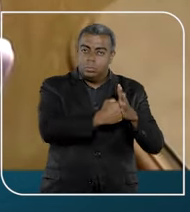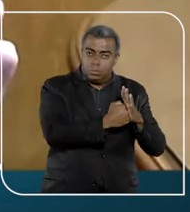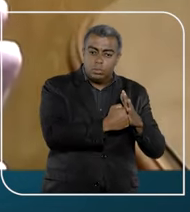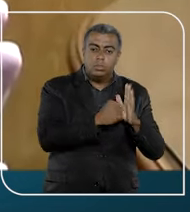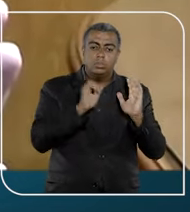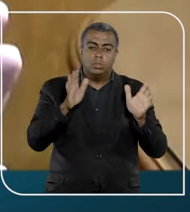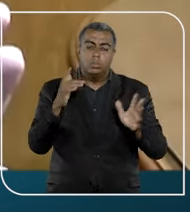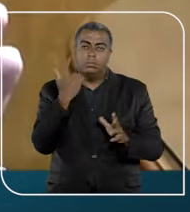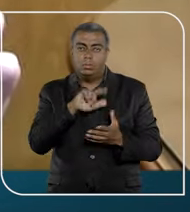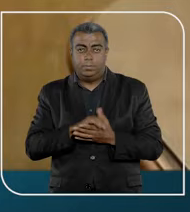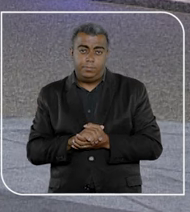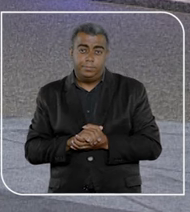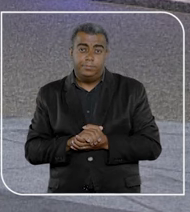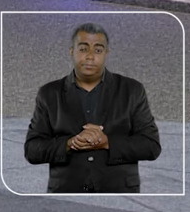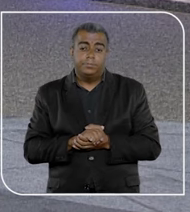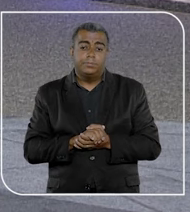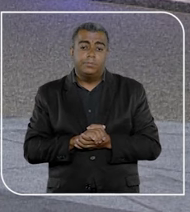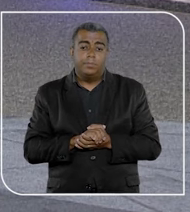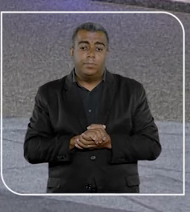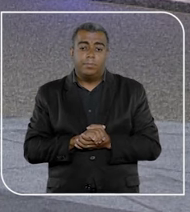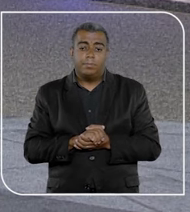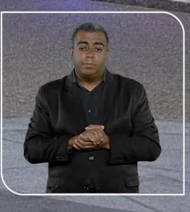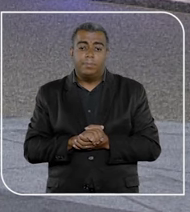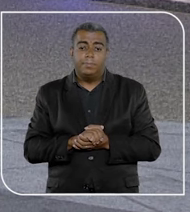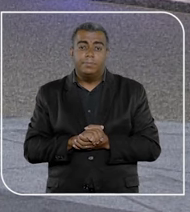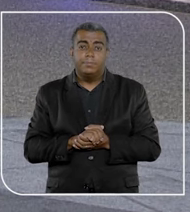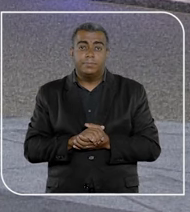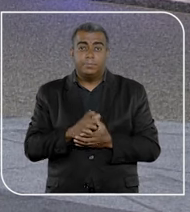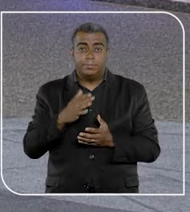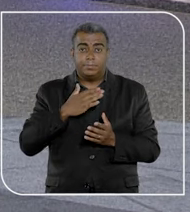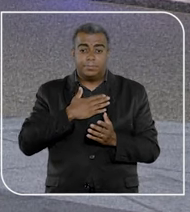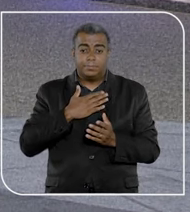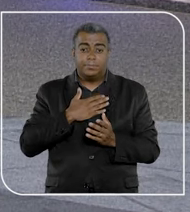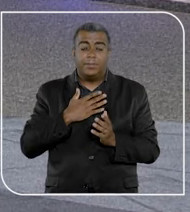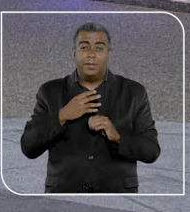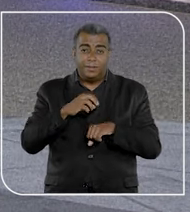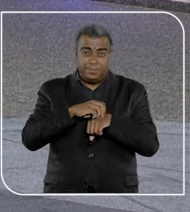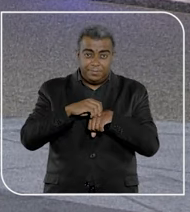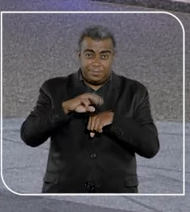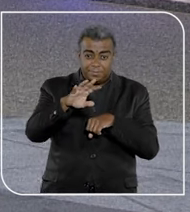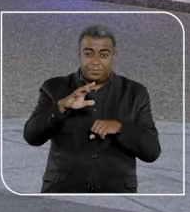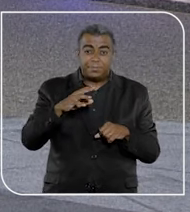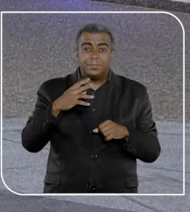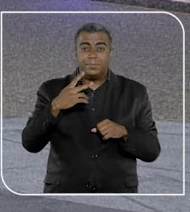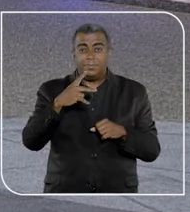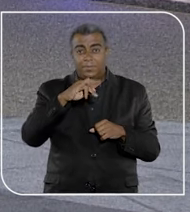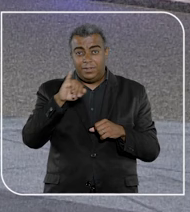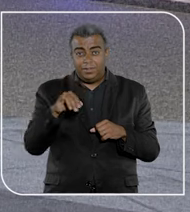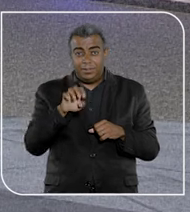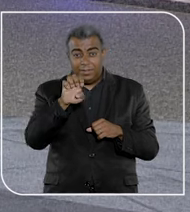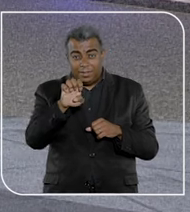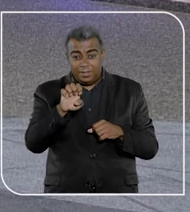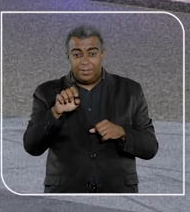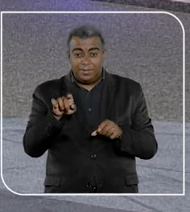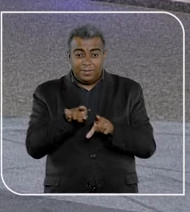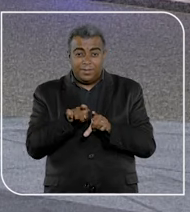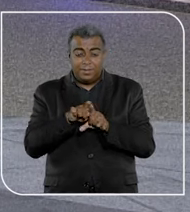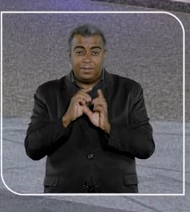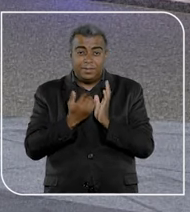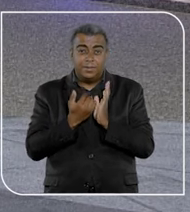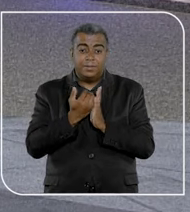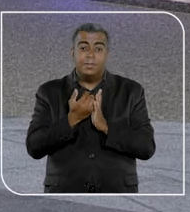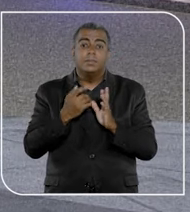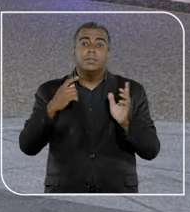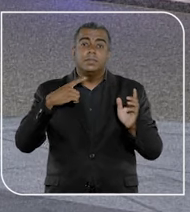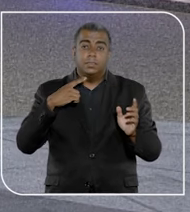bloqueio. Quem atua com E outro que, PJE, cuidado. a dica, só deixa eu complementar a A sua gente dica para